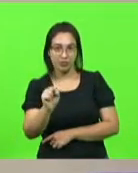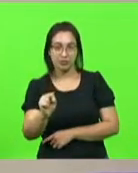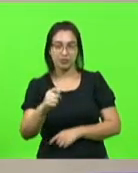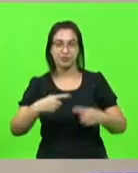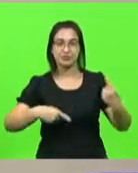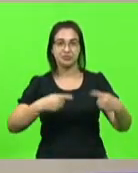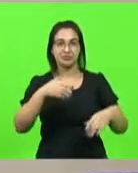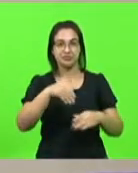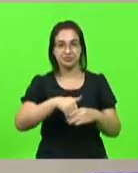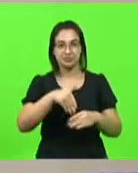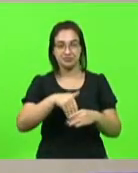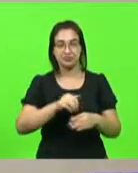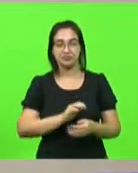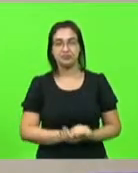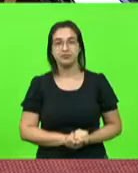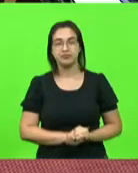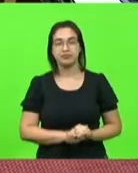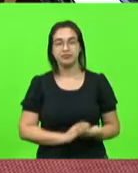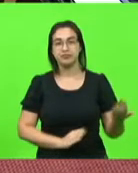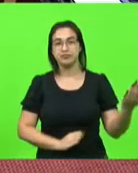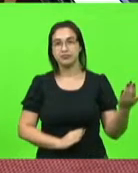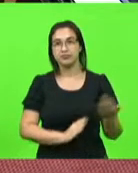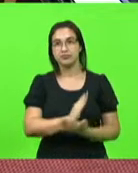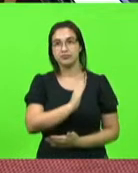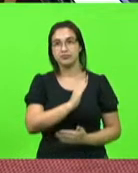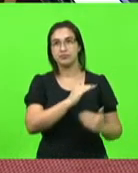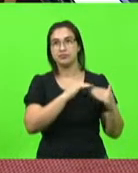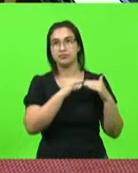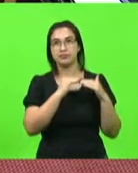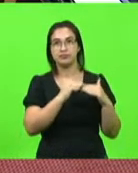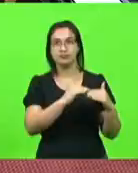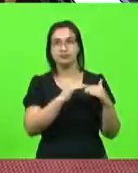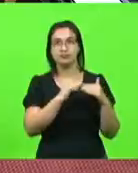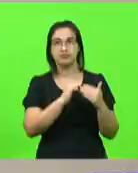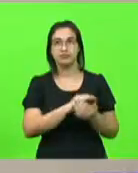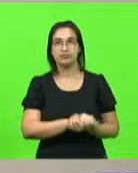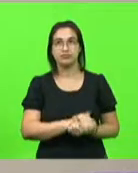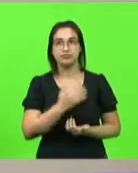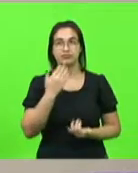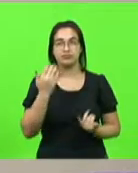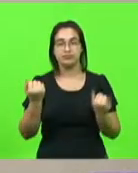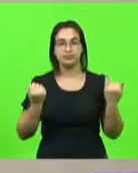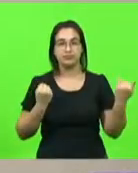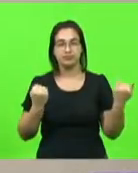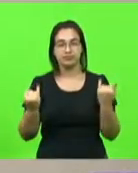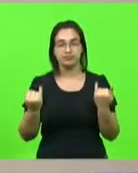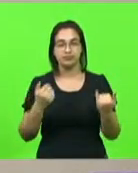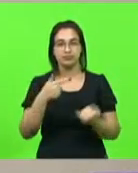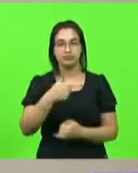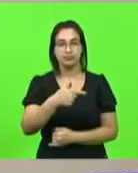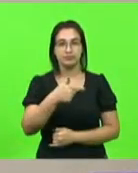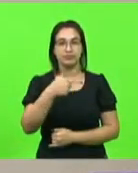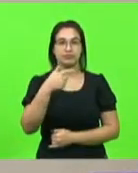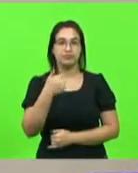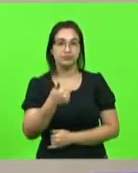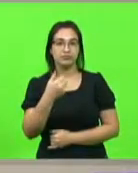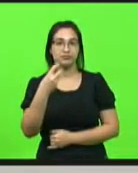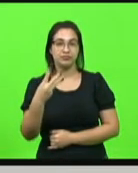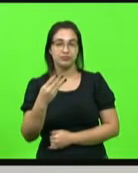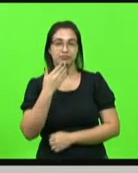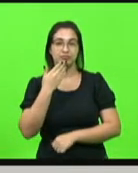votação. Deputados que aprovam, permaneçam como se encontram. Aprovado por unanimidade. Pedido de informação 713, autor deputado João